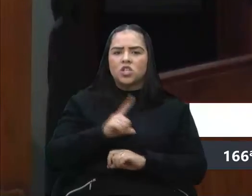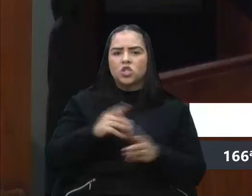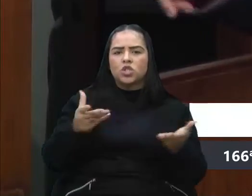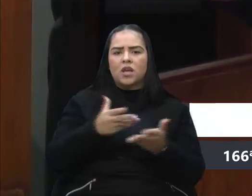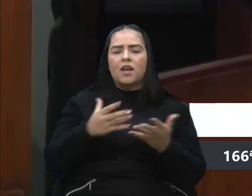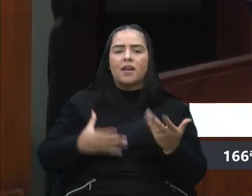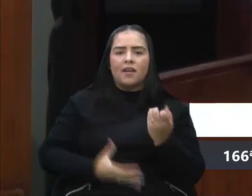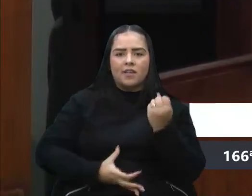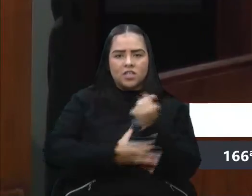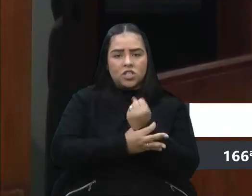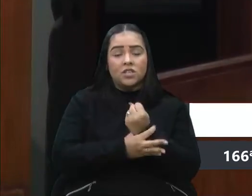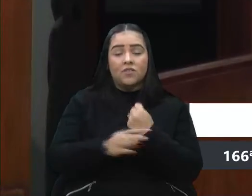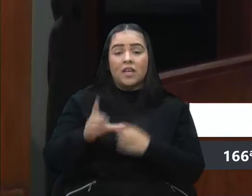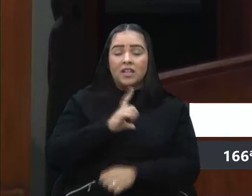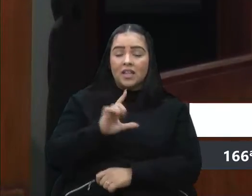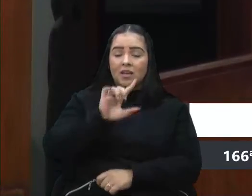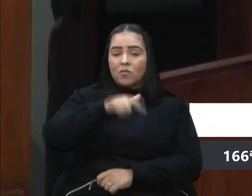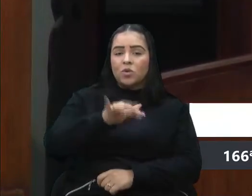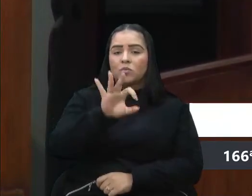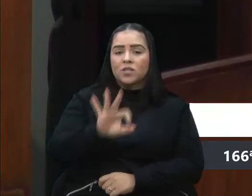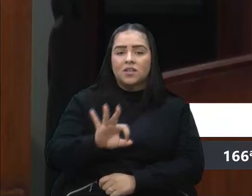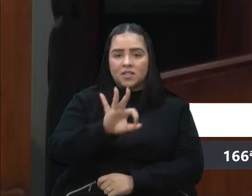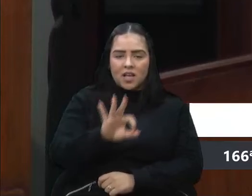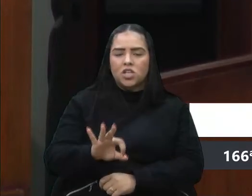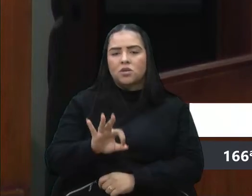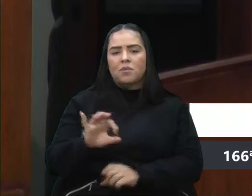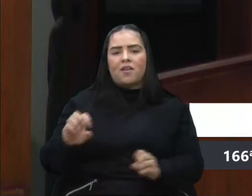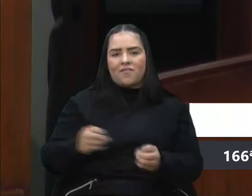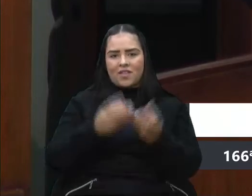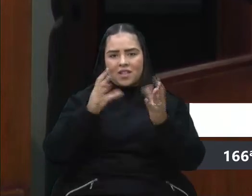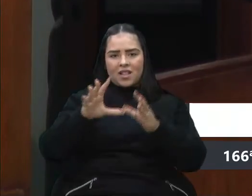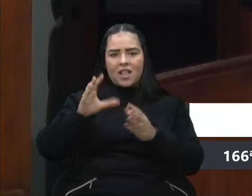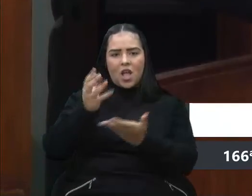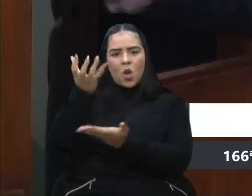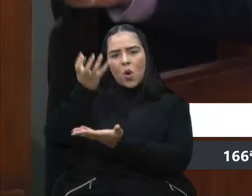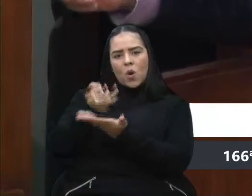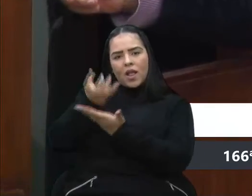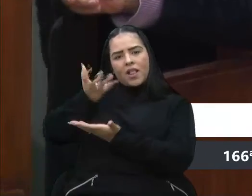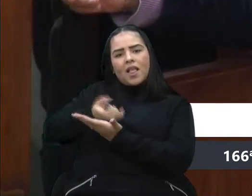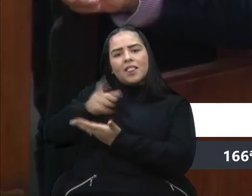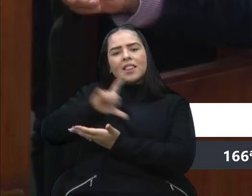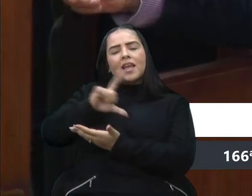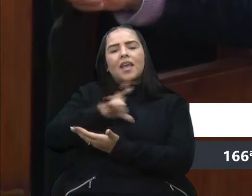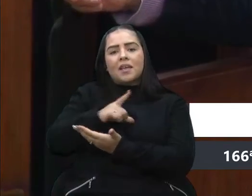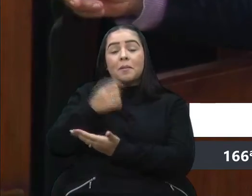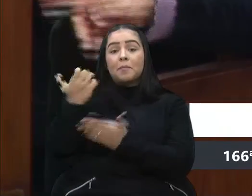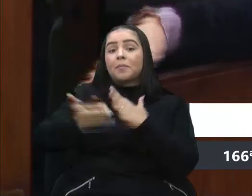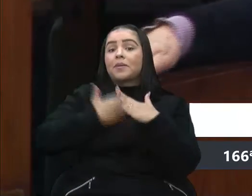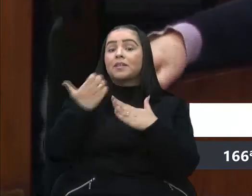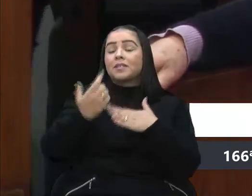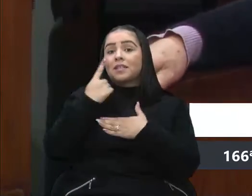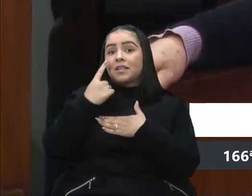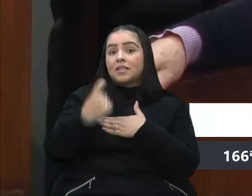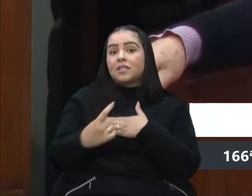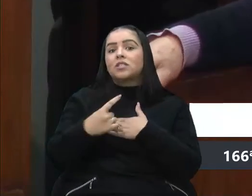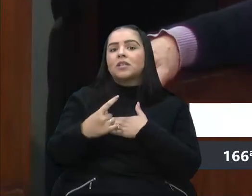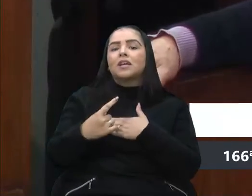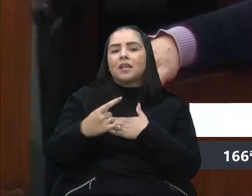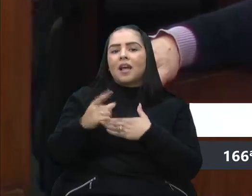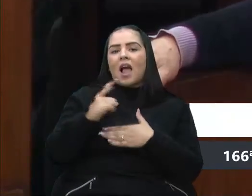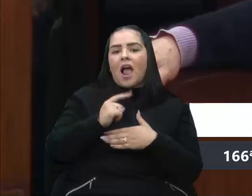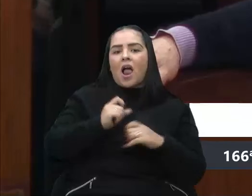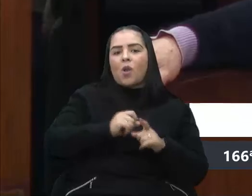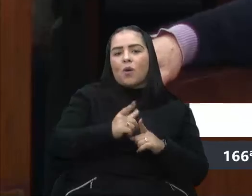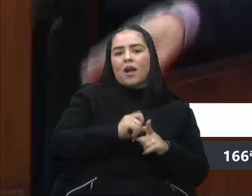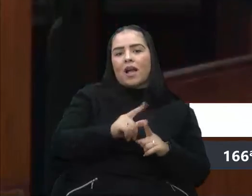virá para a Festa das Colheitas e já tem muitas empresas interessadas em adquirir aquele espaço. Colega Bertão, parabenizar